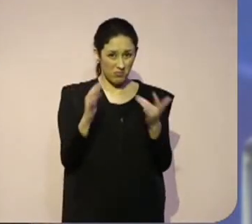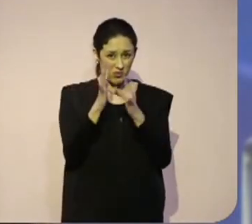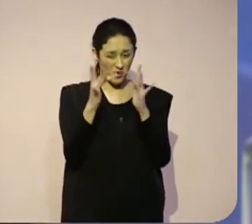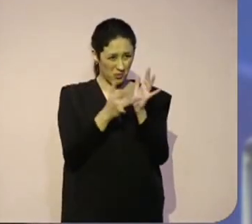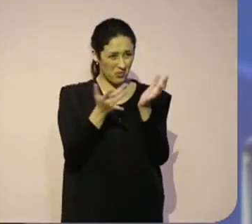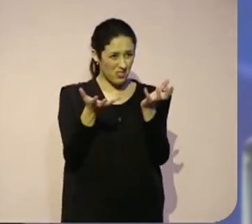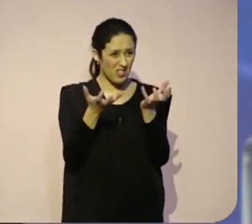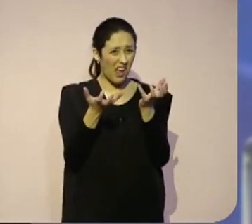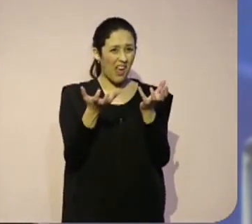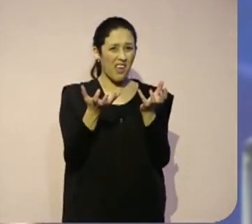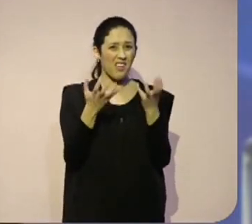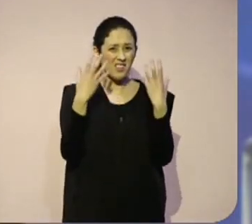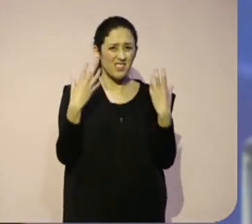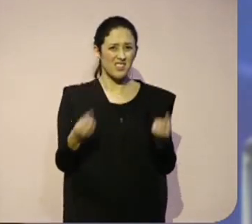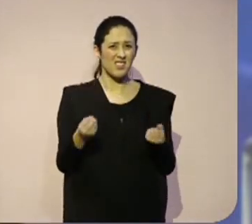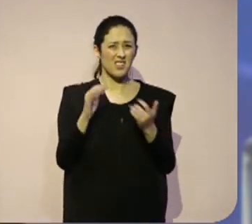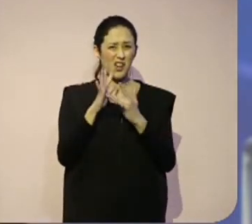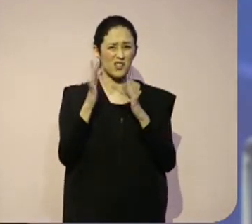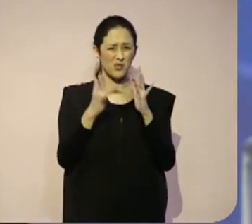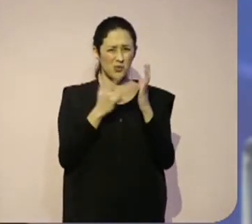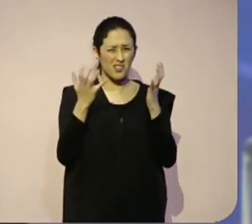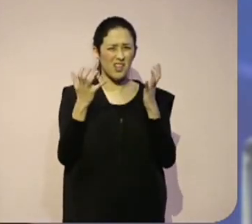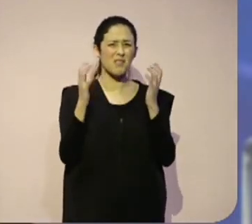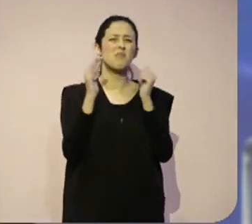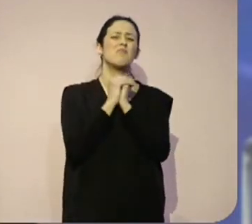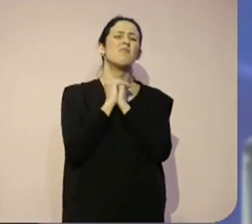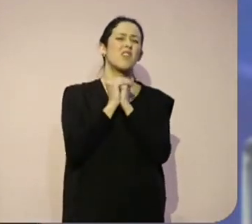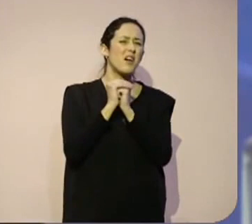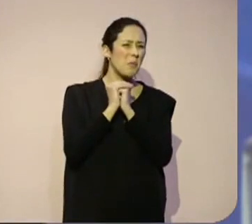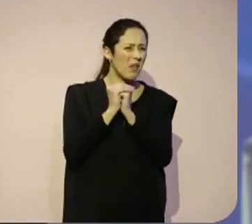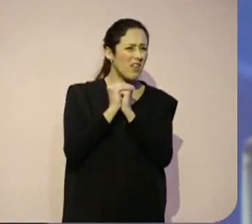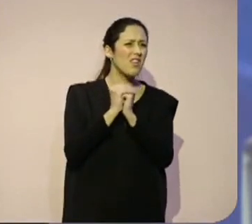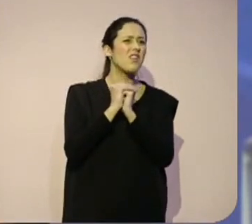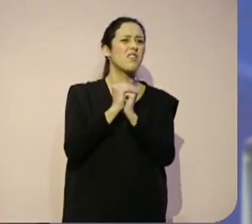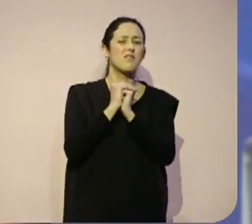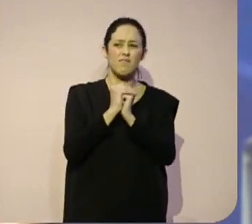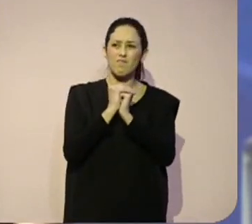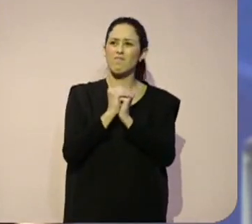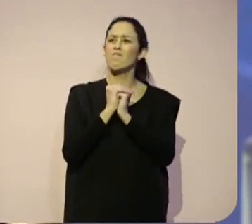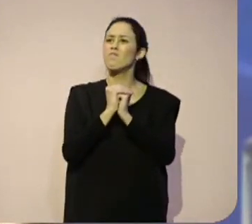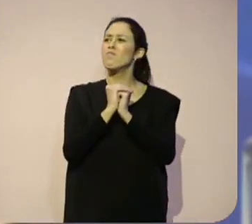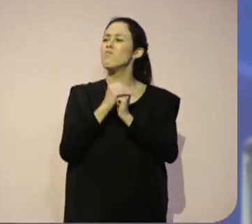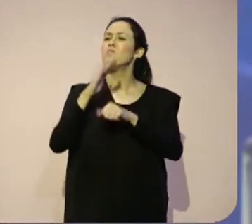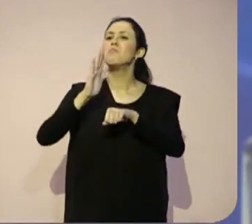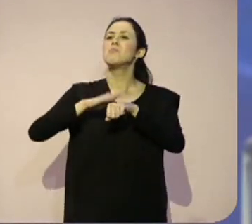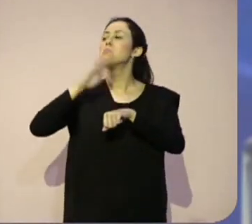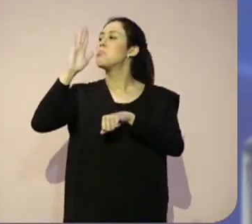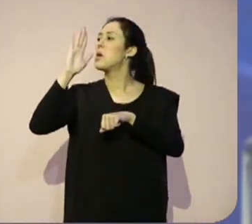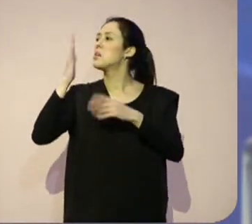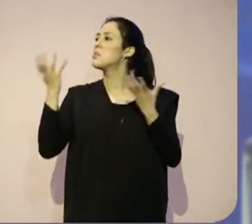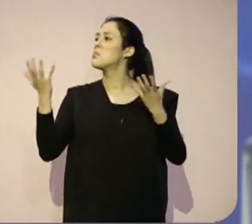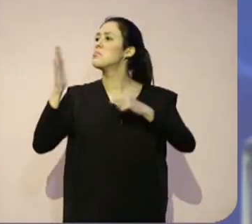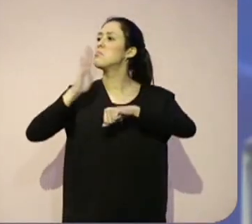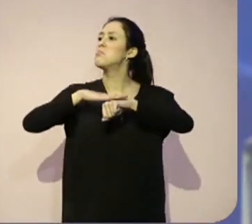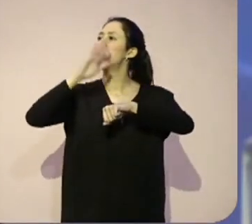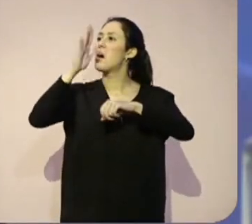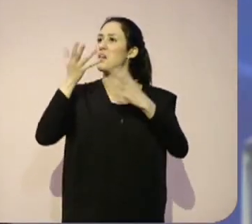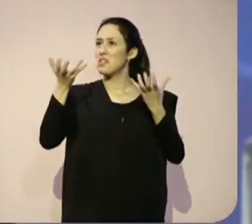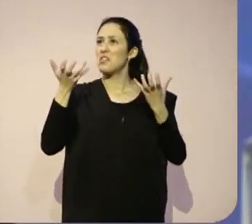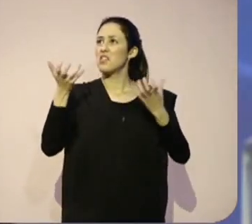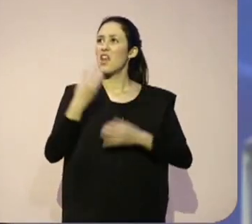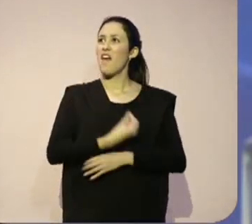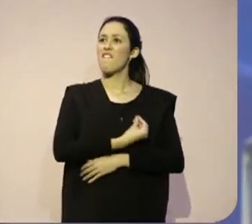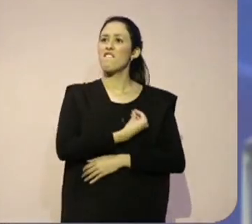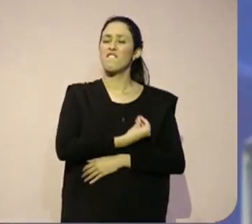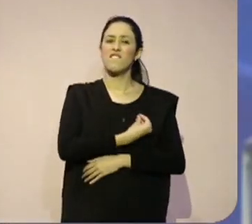entregar a sua vida ao Senhor? Amém. Temos alguém ali. Mas alguém gostaria de colocar a sua vida, da